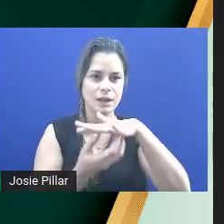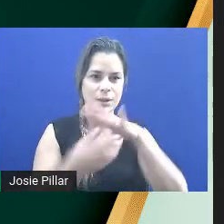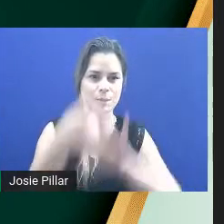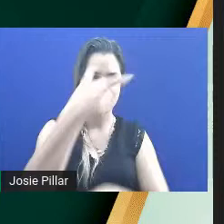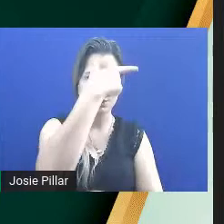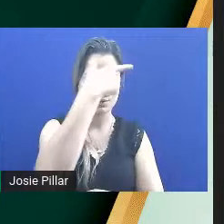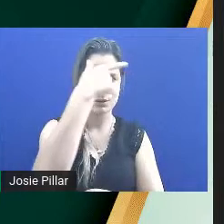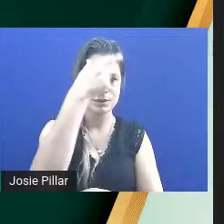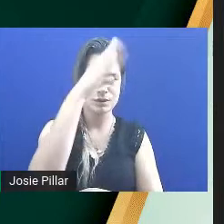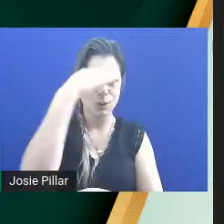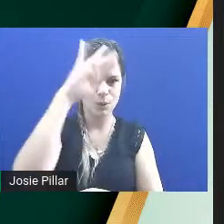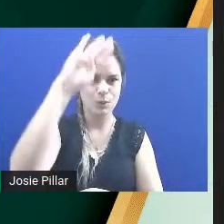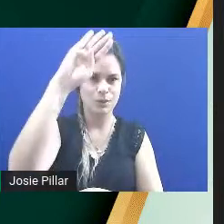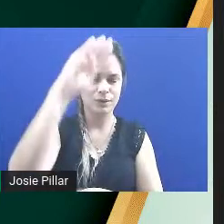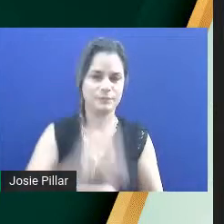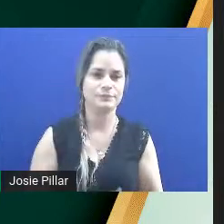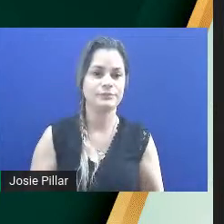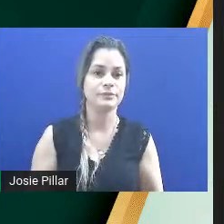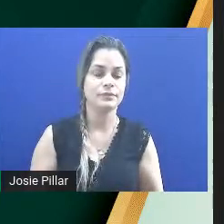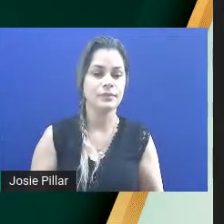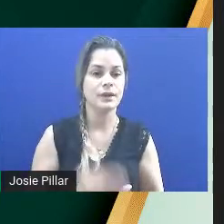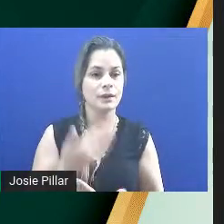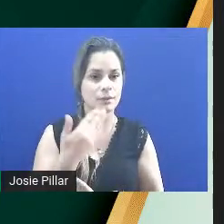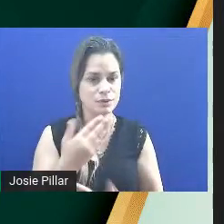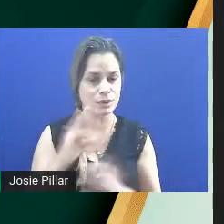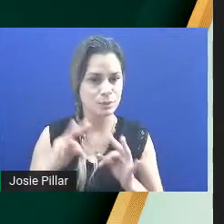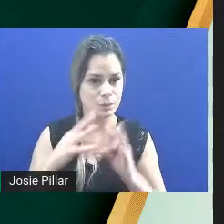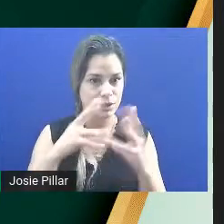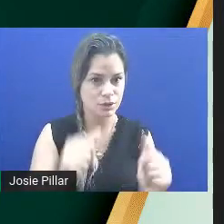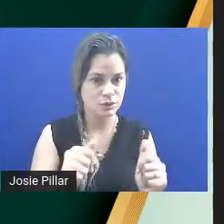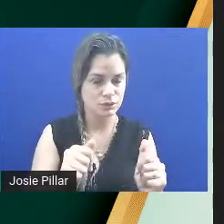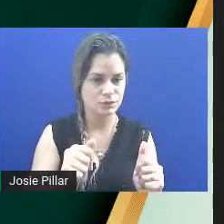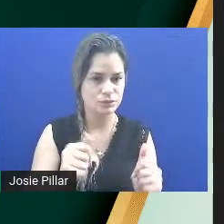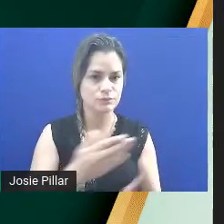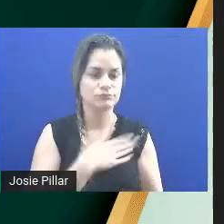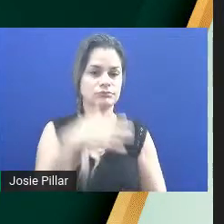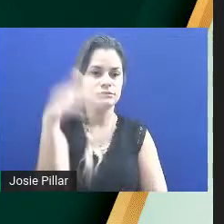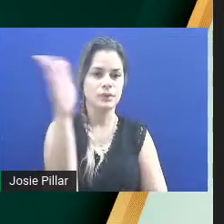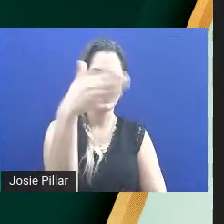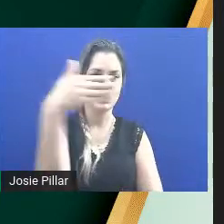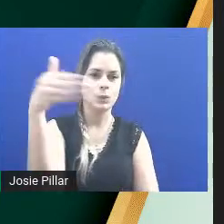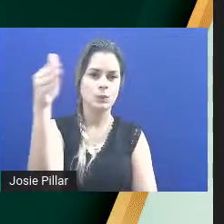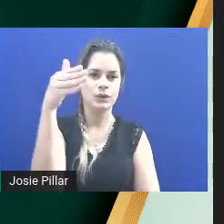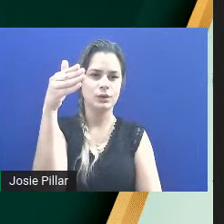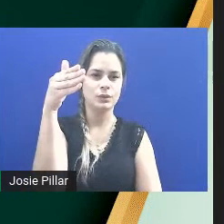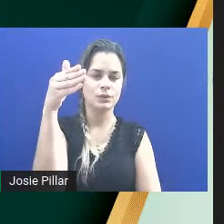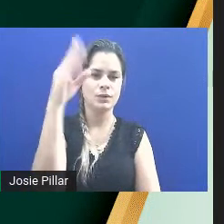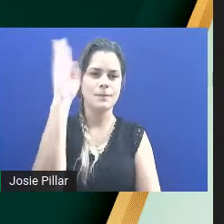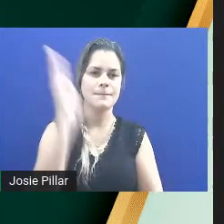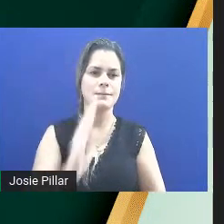Convidamos a todos, para imposição de respeito, assistirmos o vídeo do Hino Nacional Brasileiro.